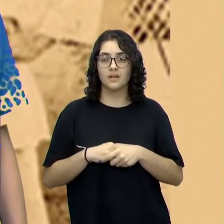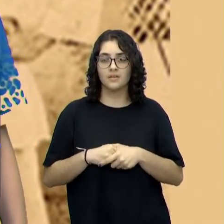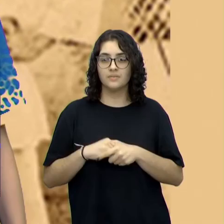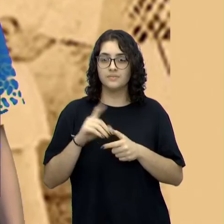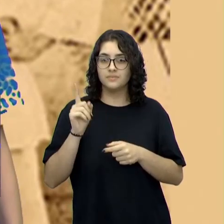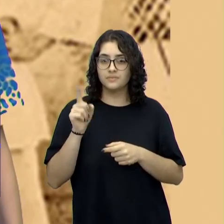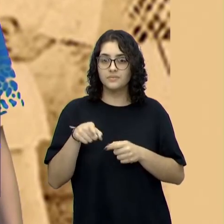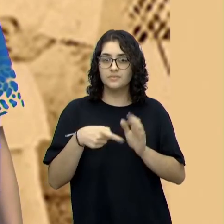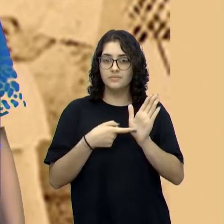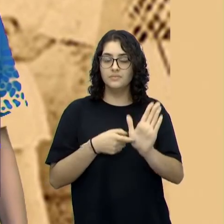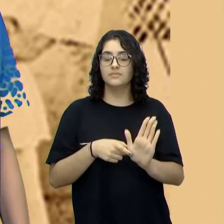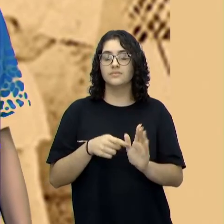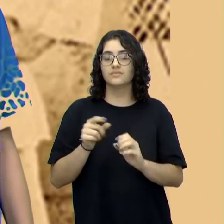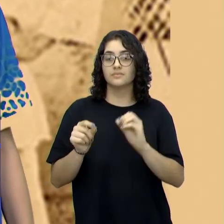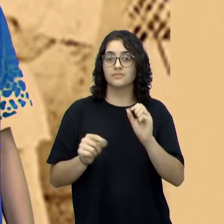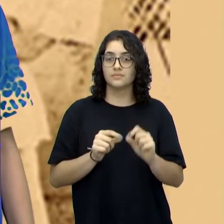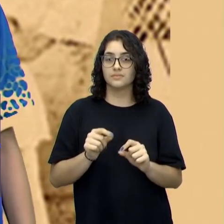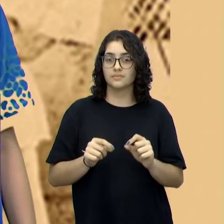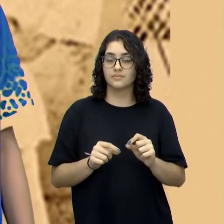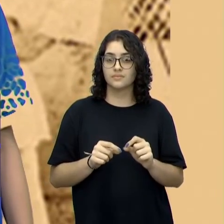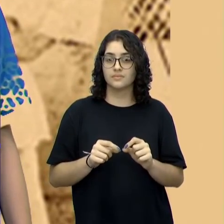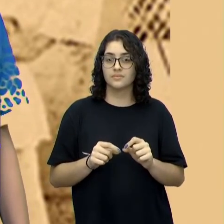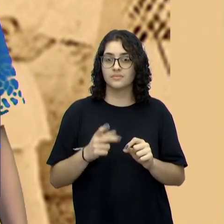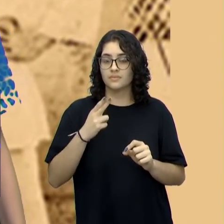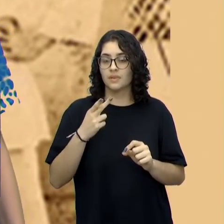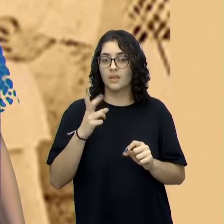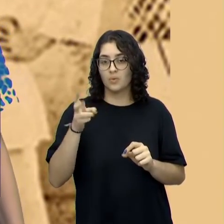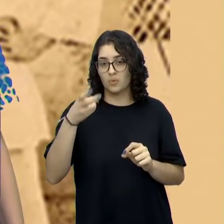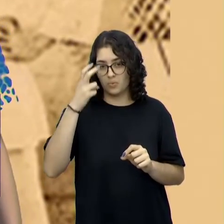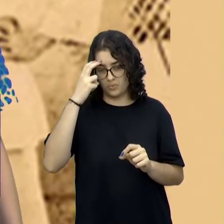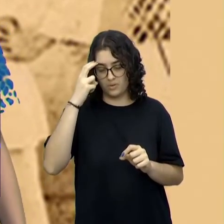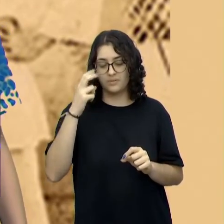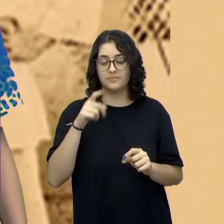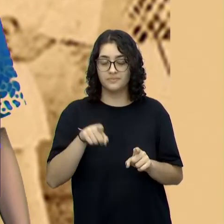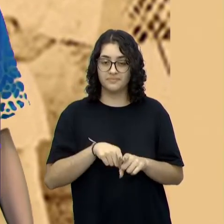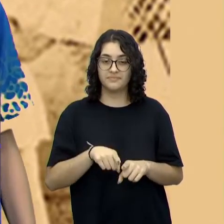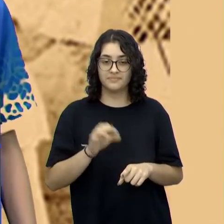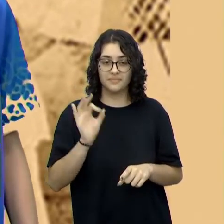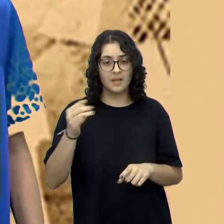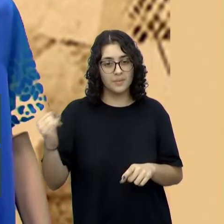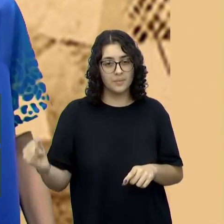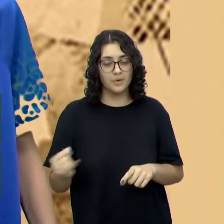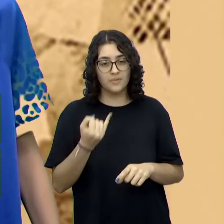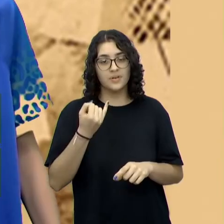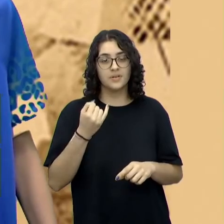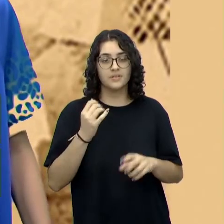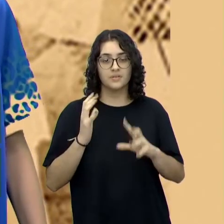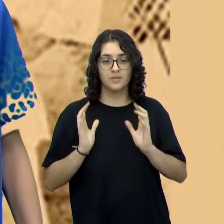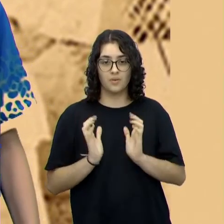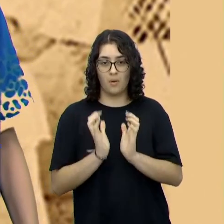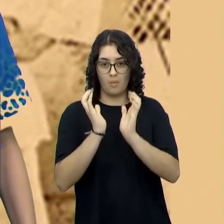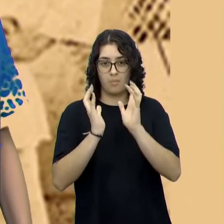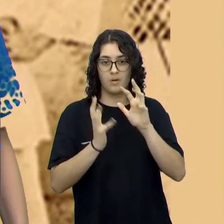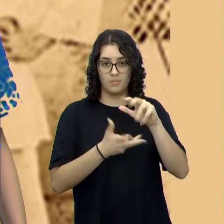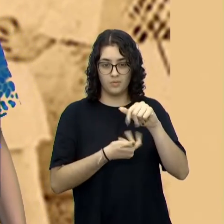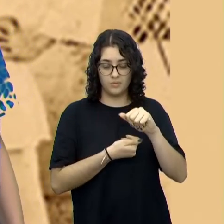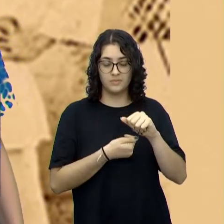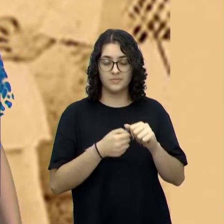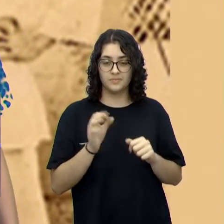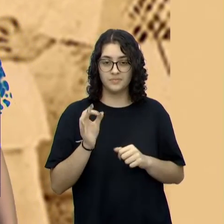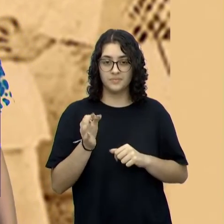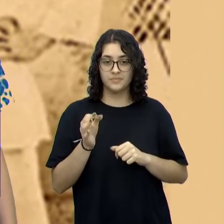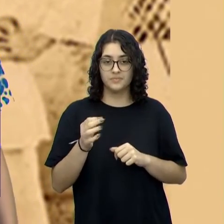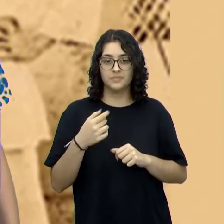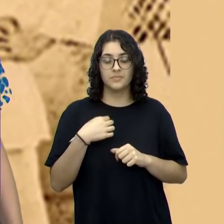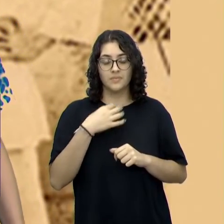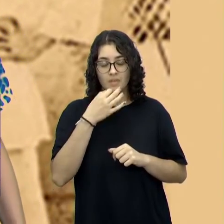que acaba mostrando muito mais da cultura deles, tal. Então aproveitem a Copa do Mundo também para isso, que eu